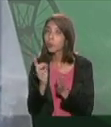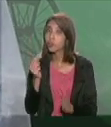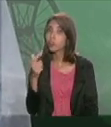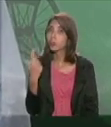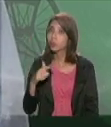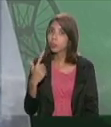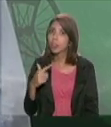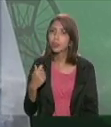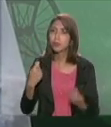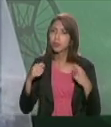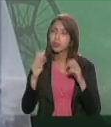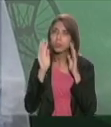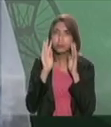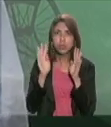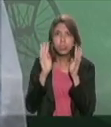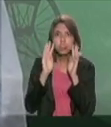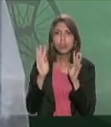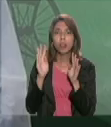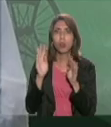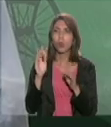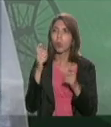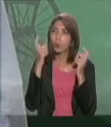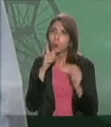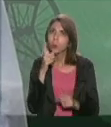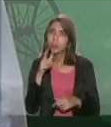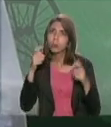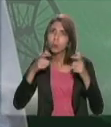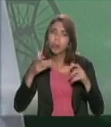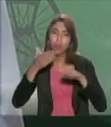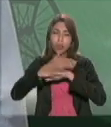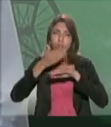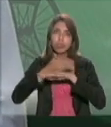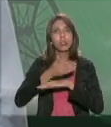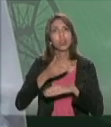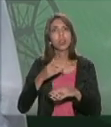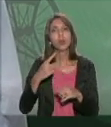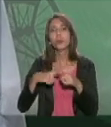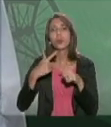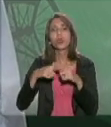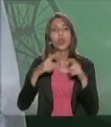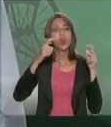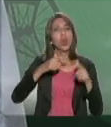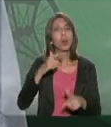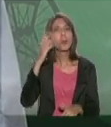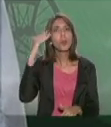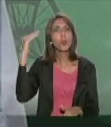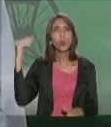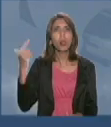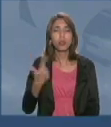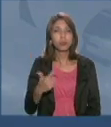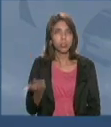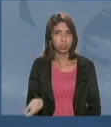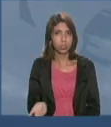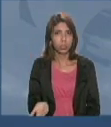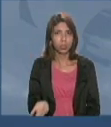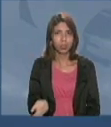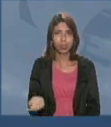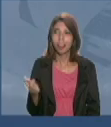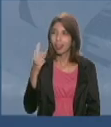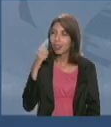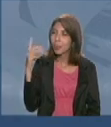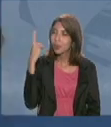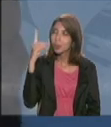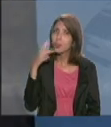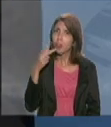também tenham voz, sejam ouvidas, tenham espaço no Maracanã. Por que não, de repente, fazer uma área popular? O deputado falou da época que